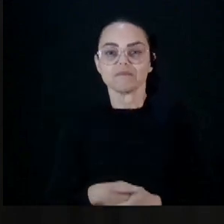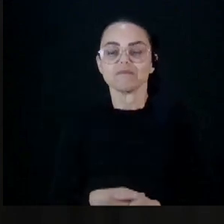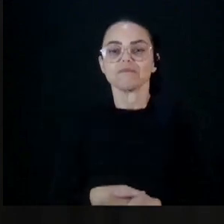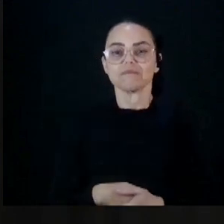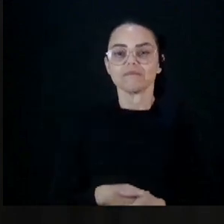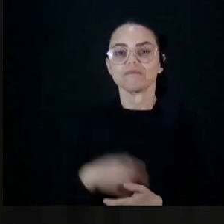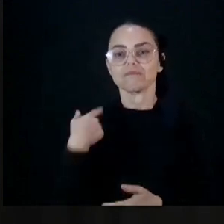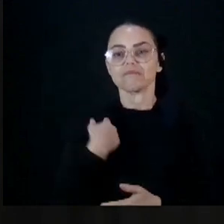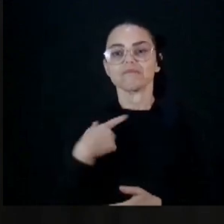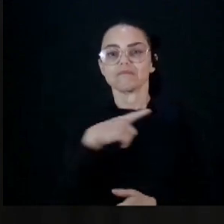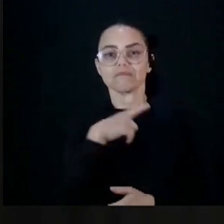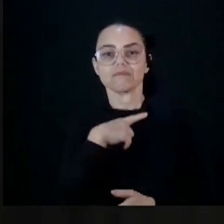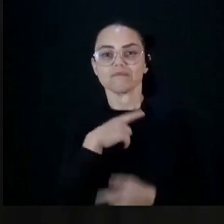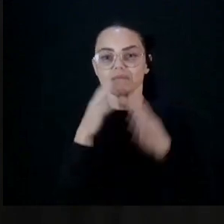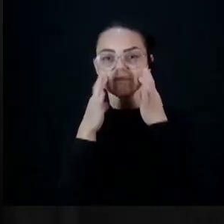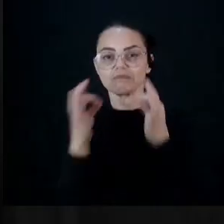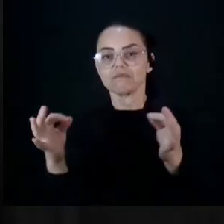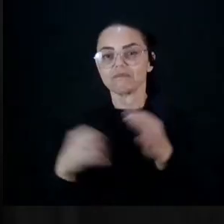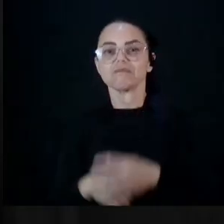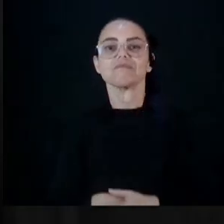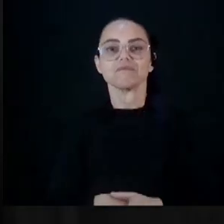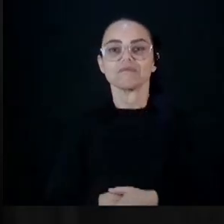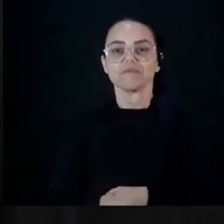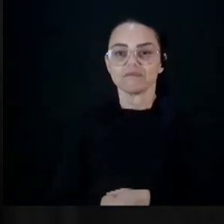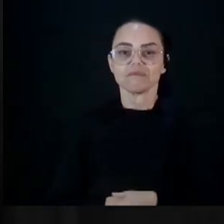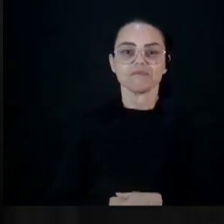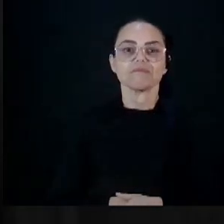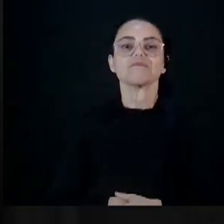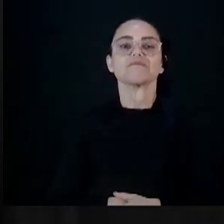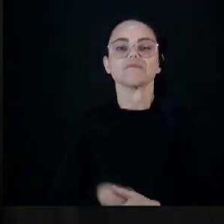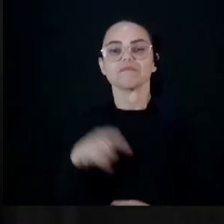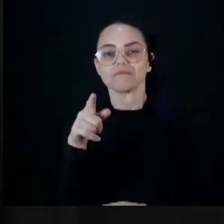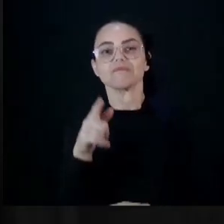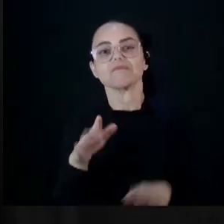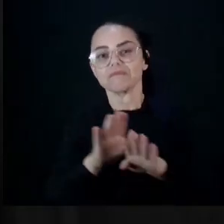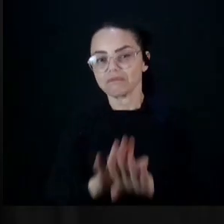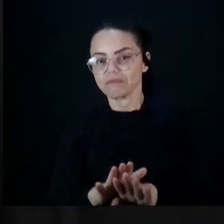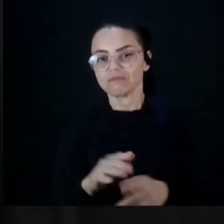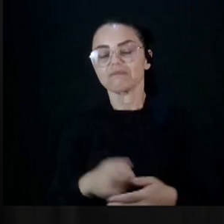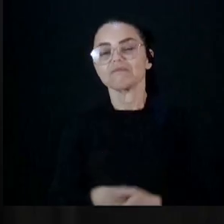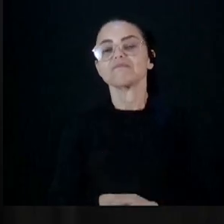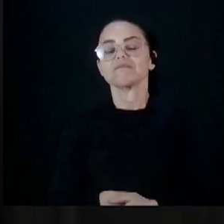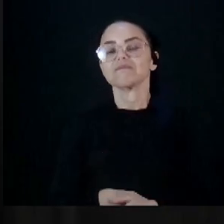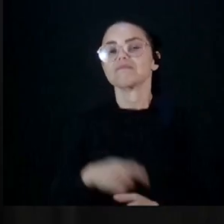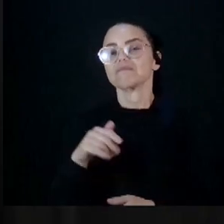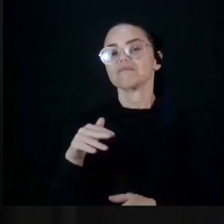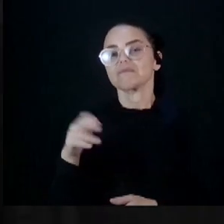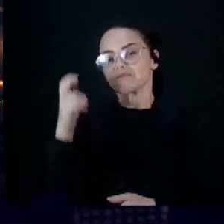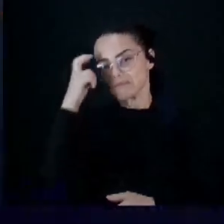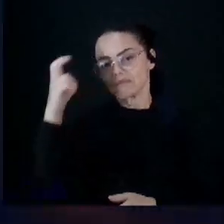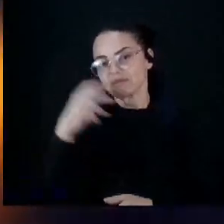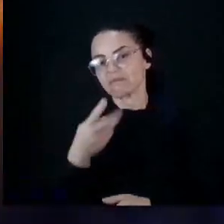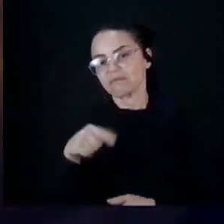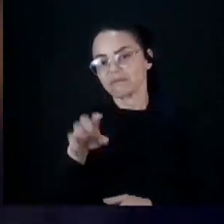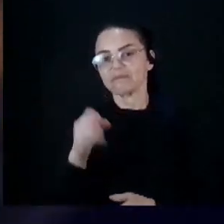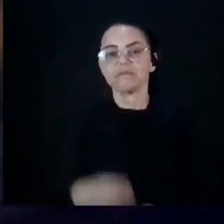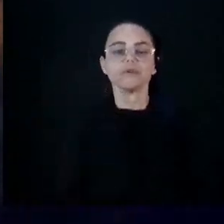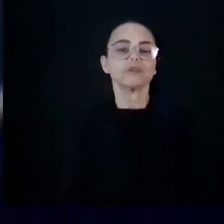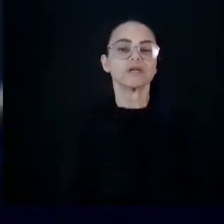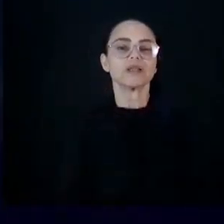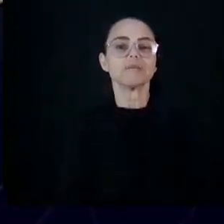que estão chamando a atenção nos últimos dias. Mas você fica aí, porque o Gênios 3.0 volta já.